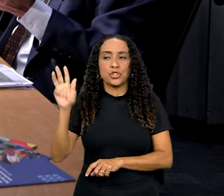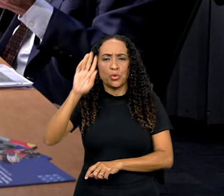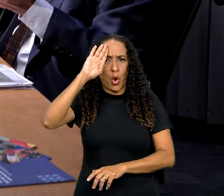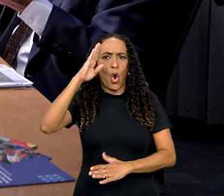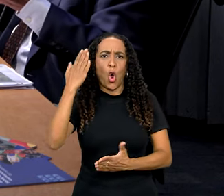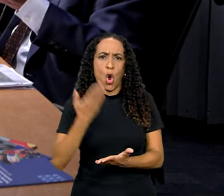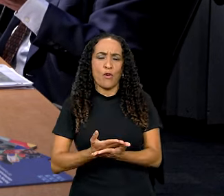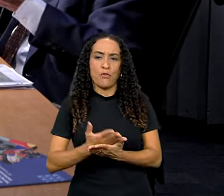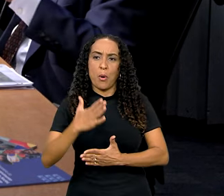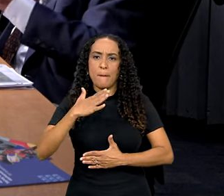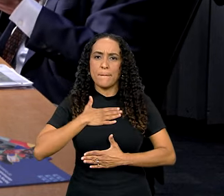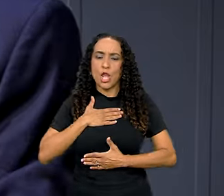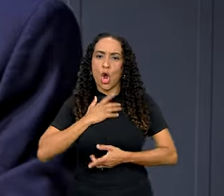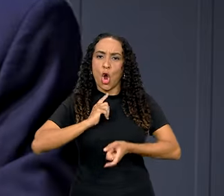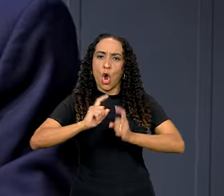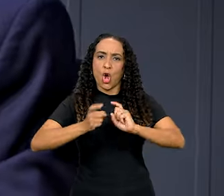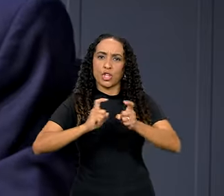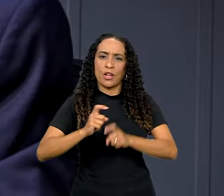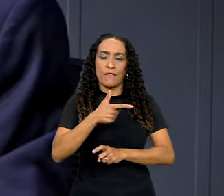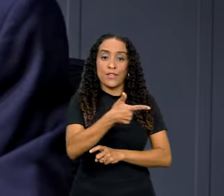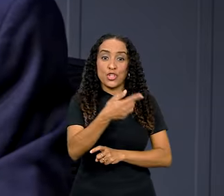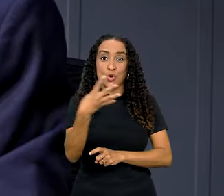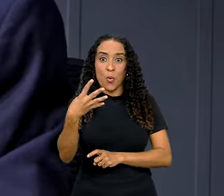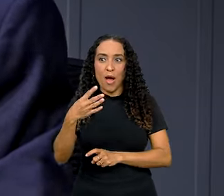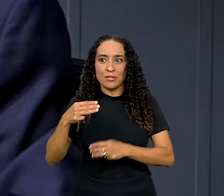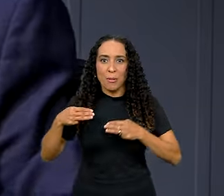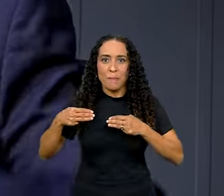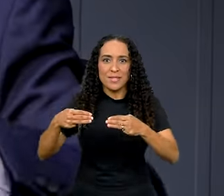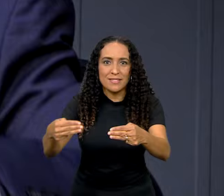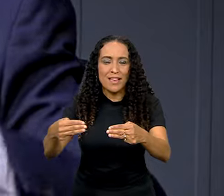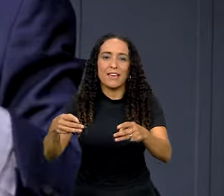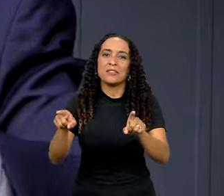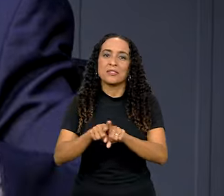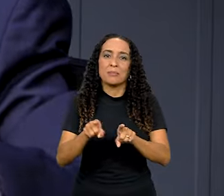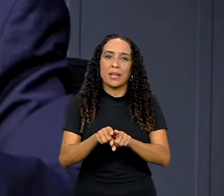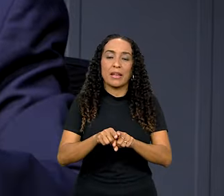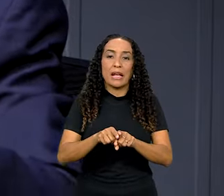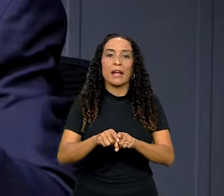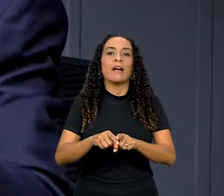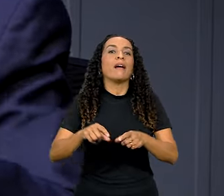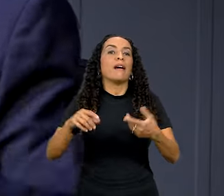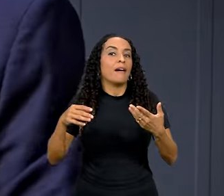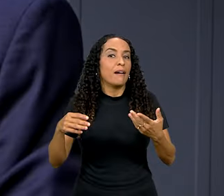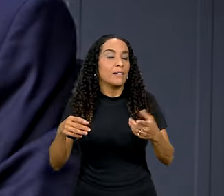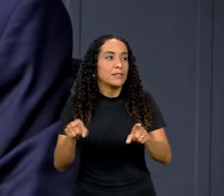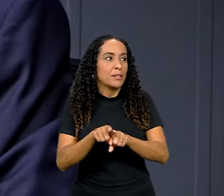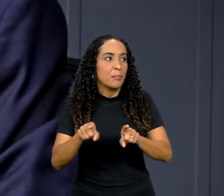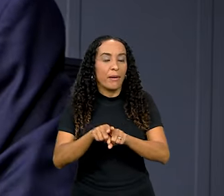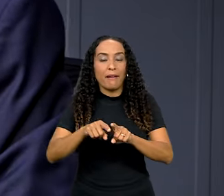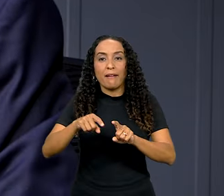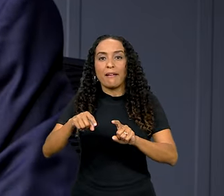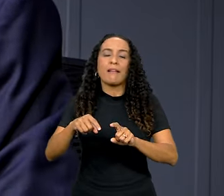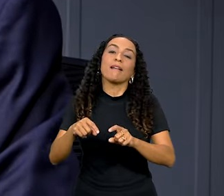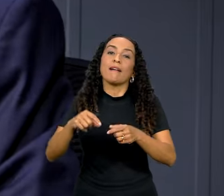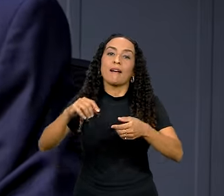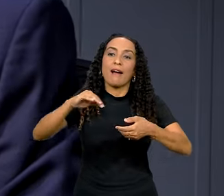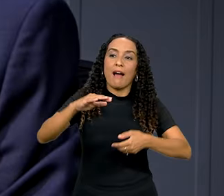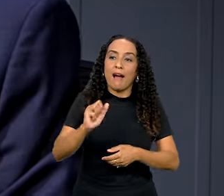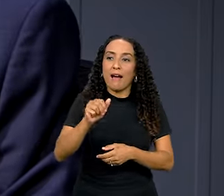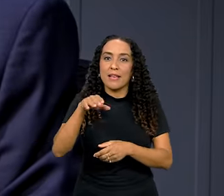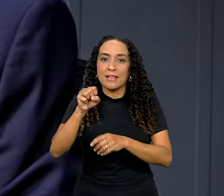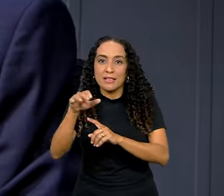Lula confiou a mim coordenar 24 Ministérios a kaisan a câmara Inter ministerial